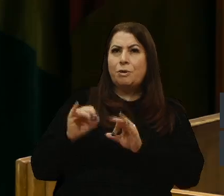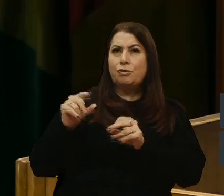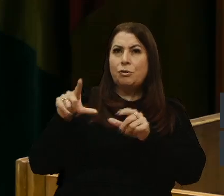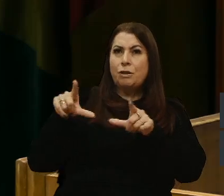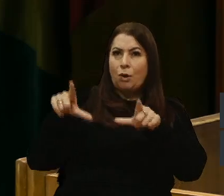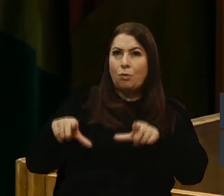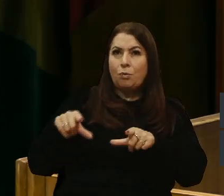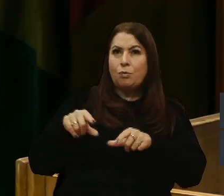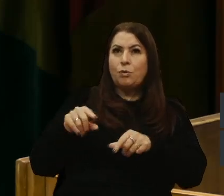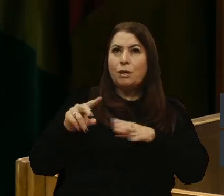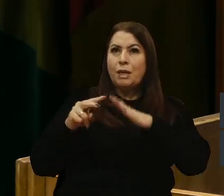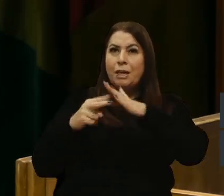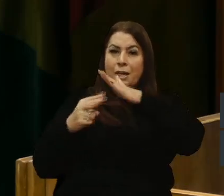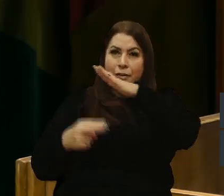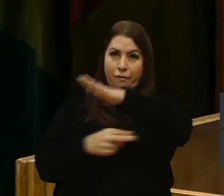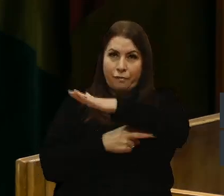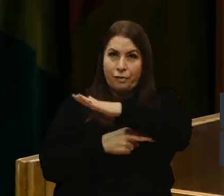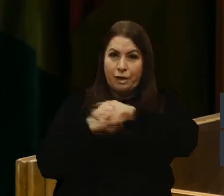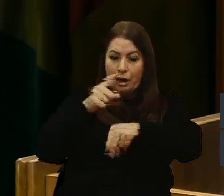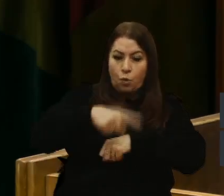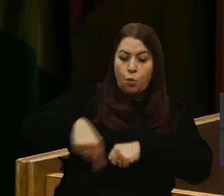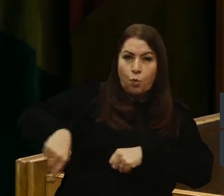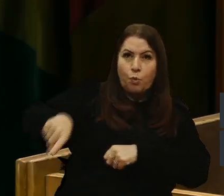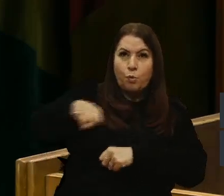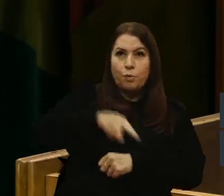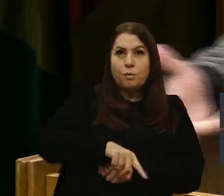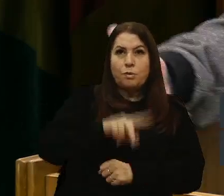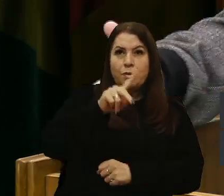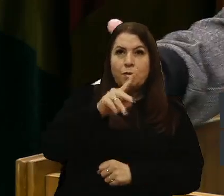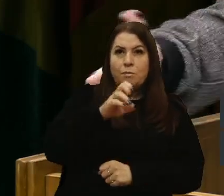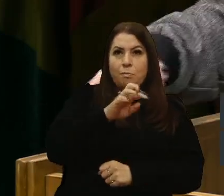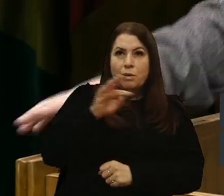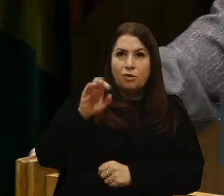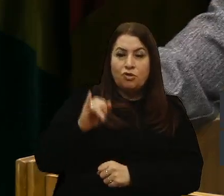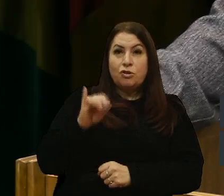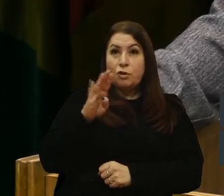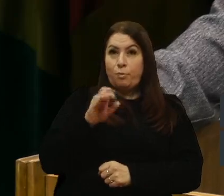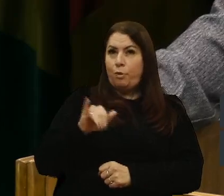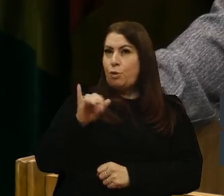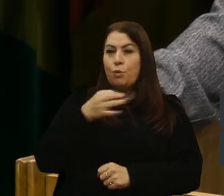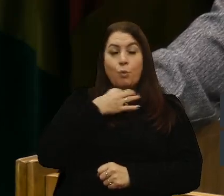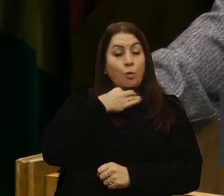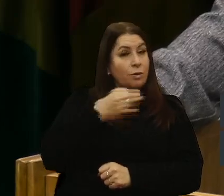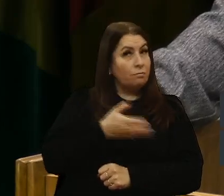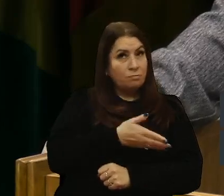O viaduto e a rotatória do Petit Boy é uma tragédia.